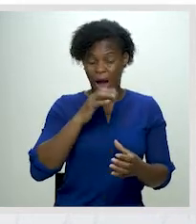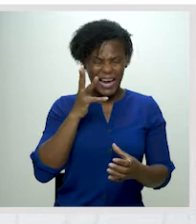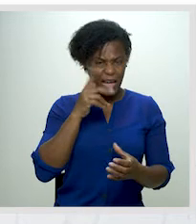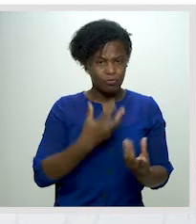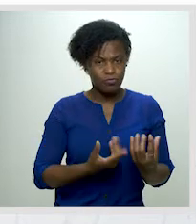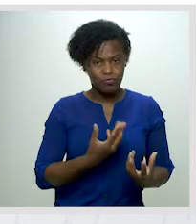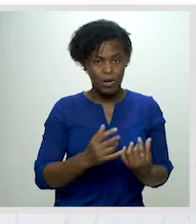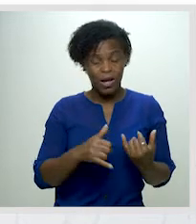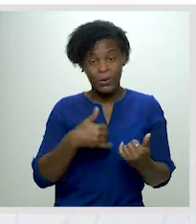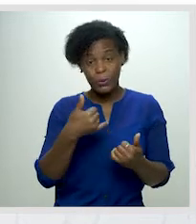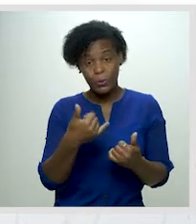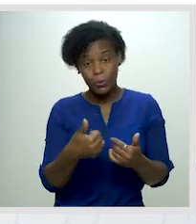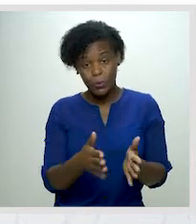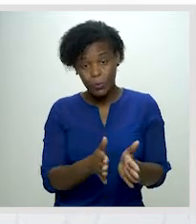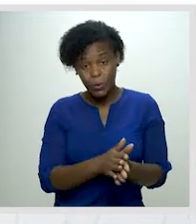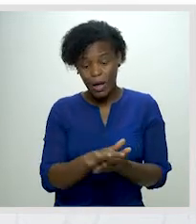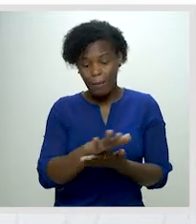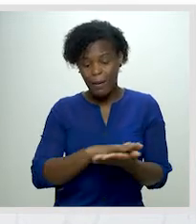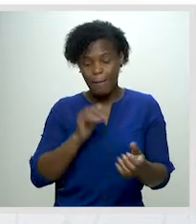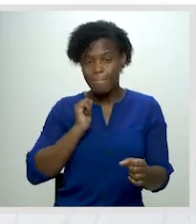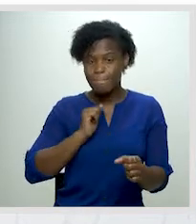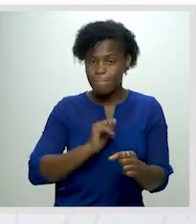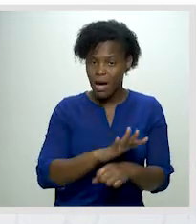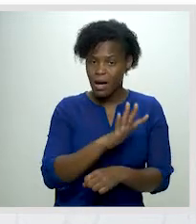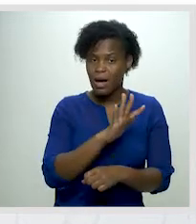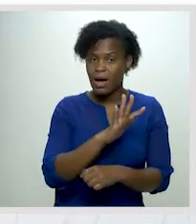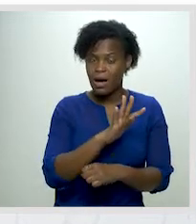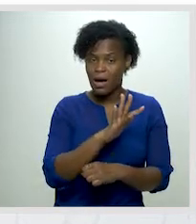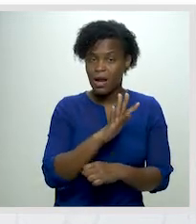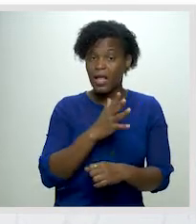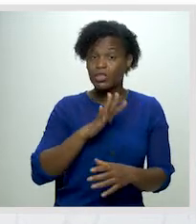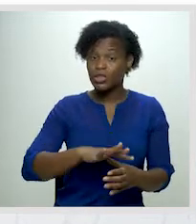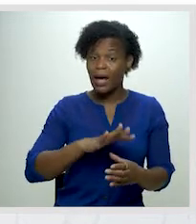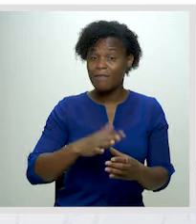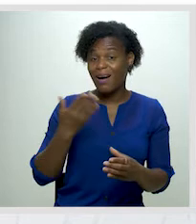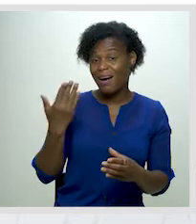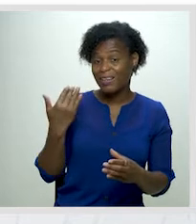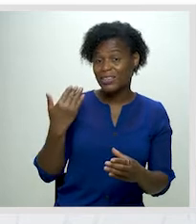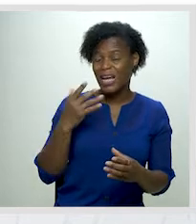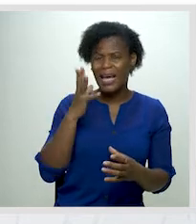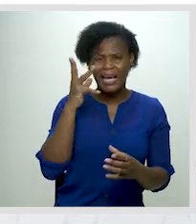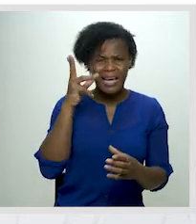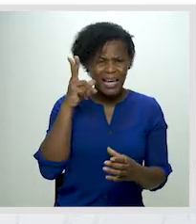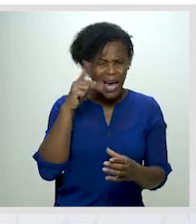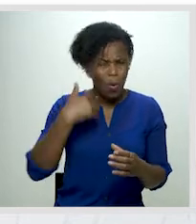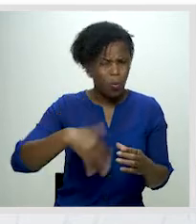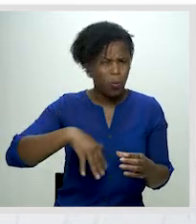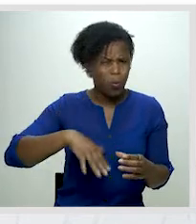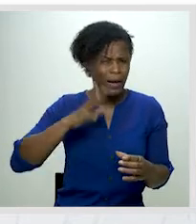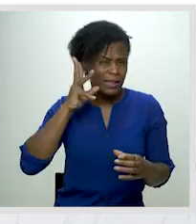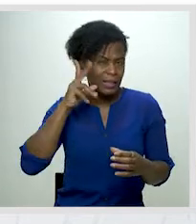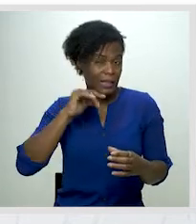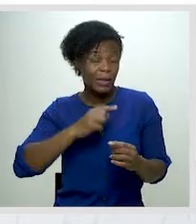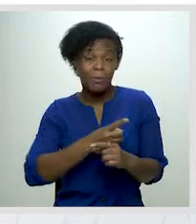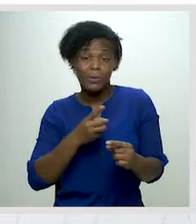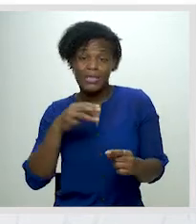todo o oceano, toda a superfície do oceano ou dos mares estavam sujeita a elevadas temperaturas. É